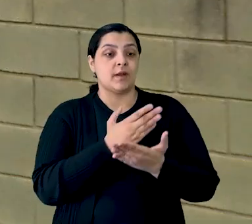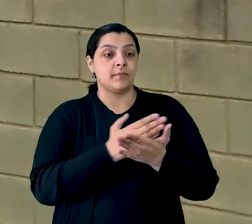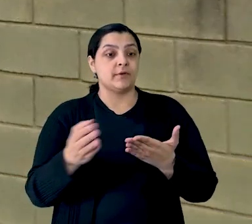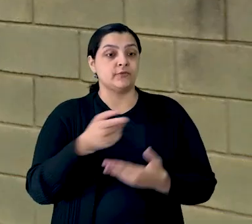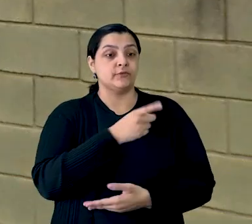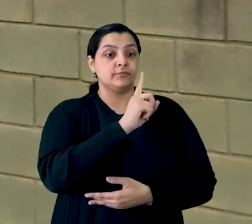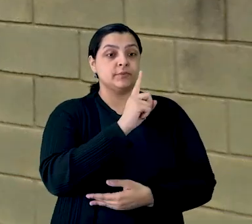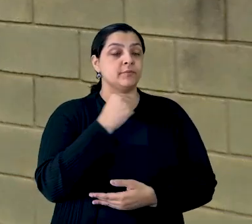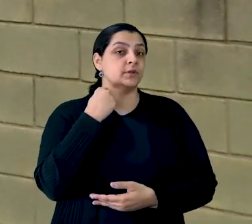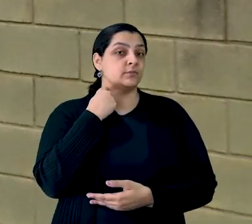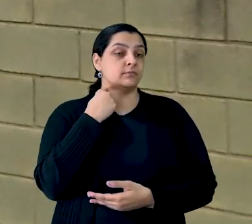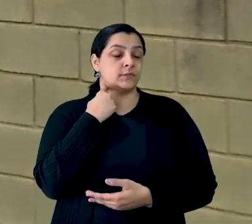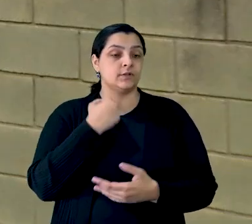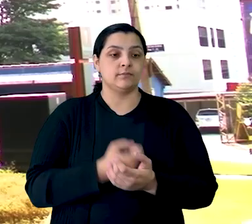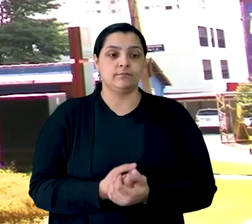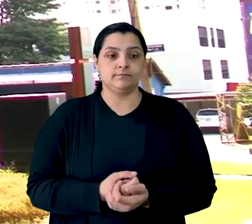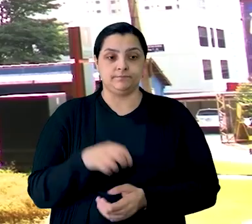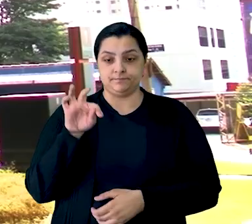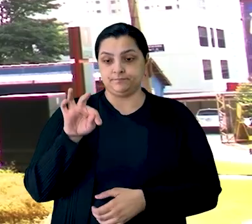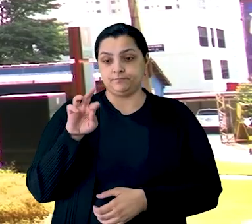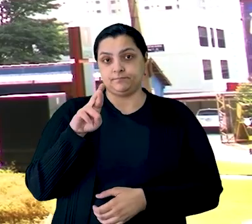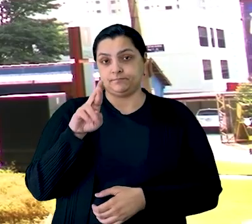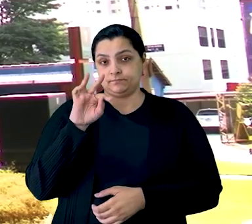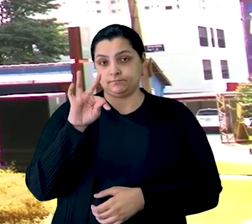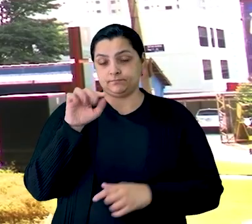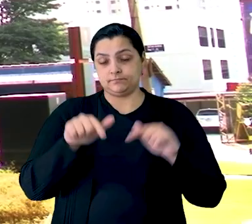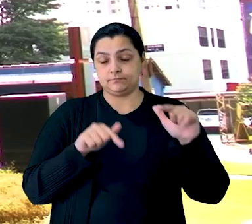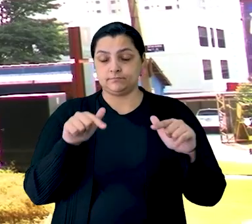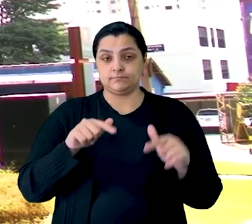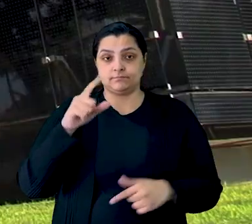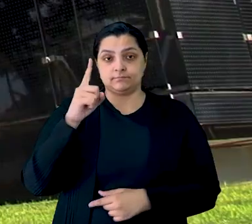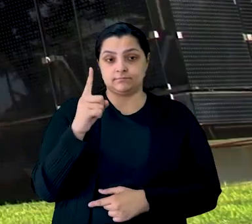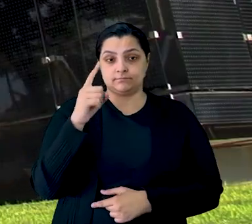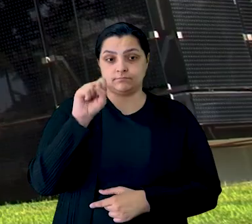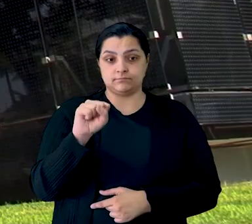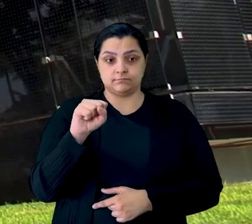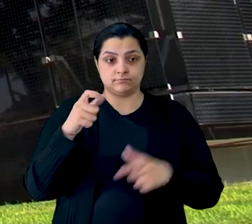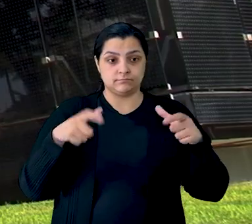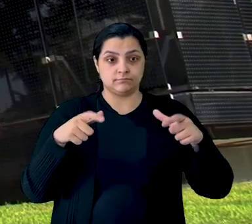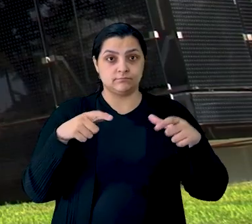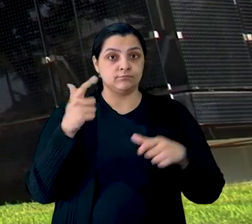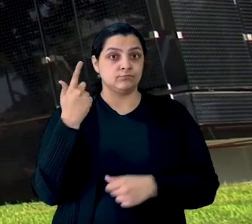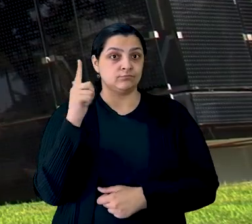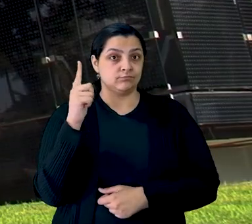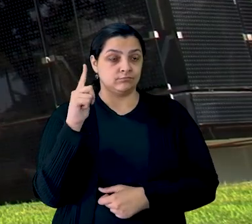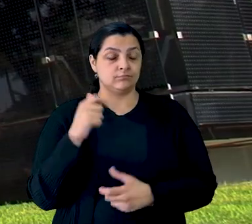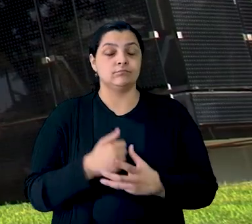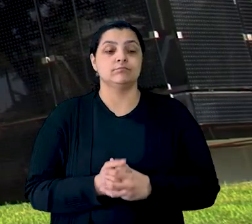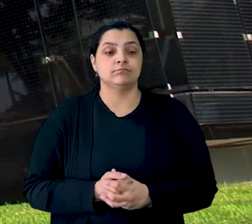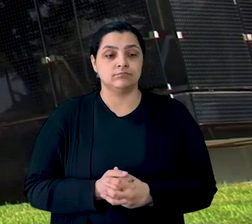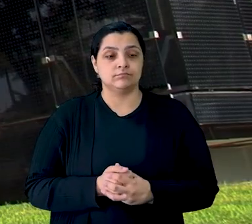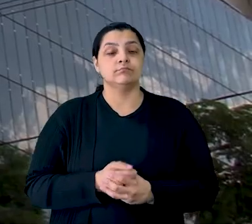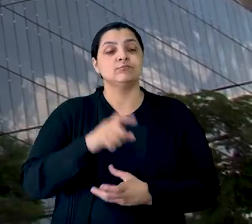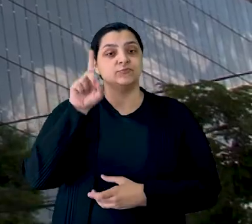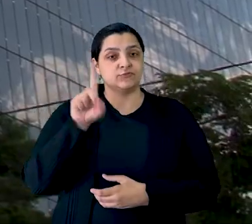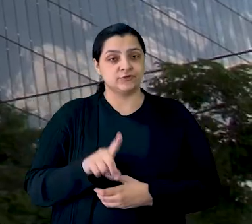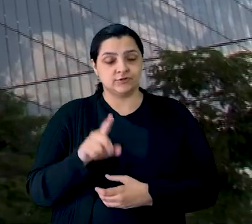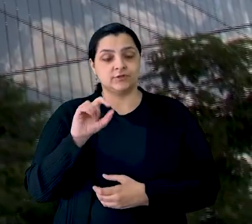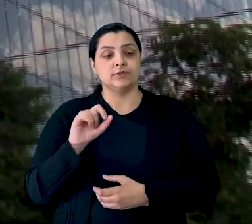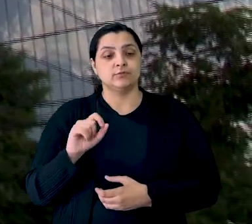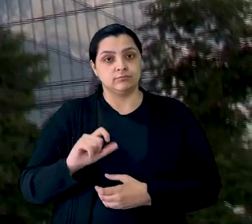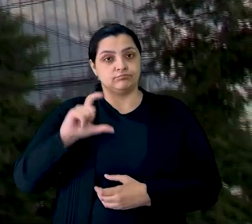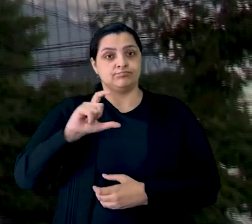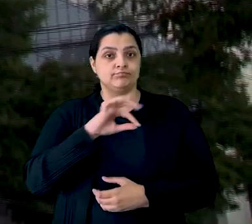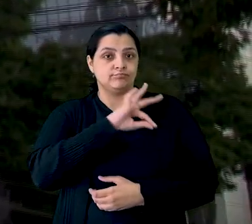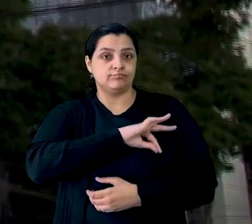a partir de 1º de maio. O Tribunal Regional do Trabalho da 18ª Região, em Goiás, reconheceu o